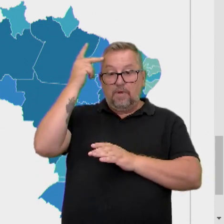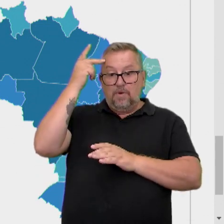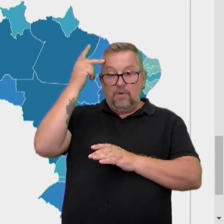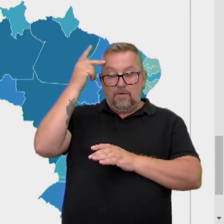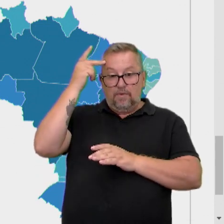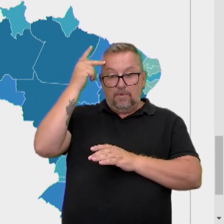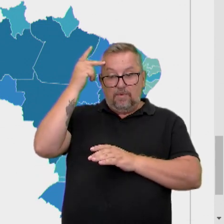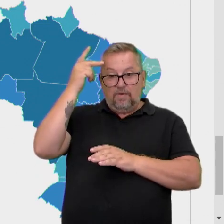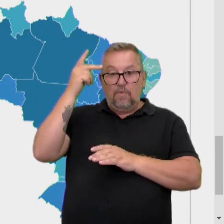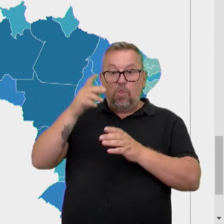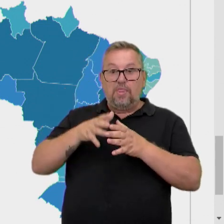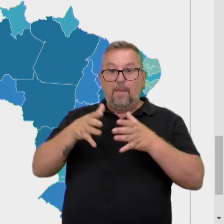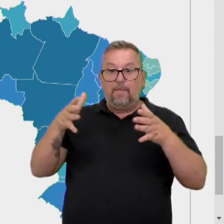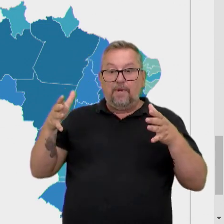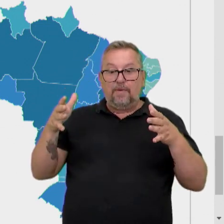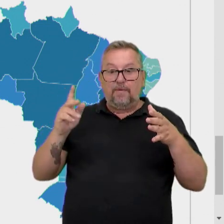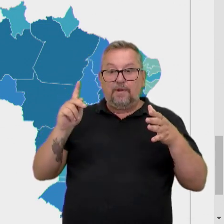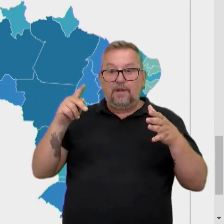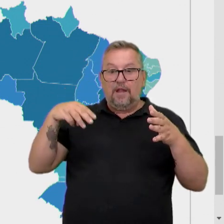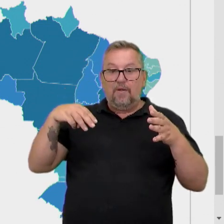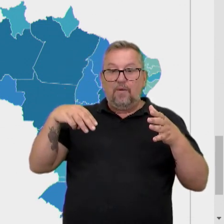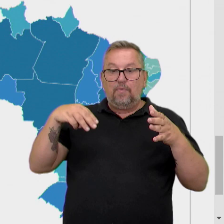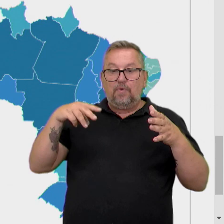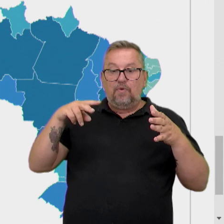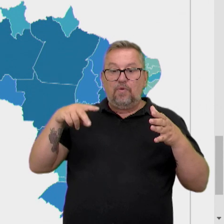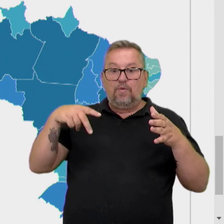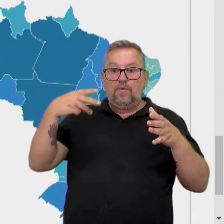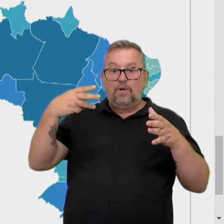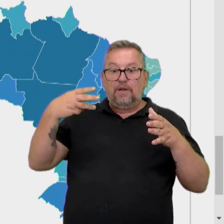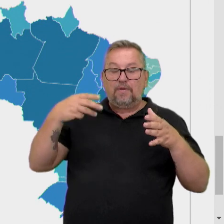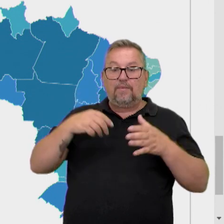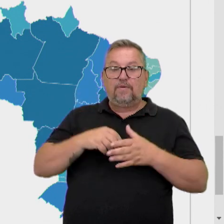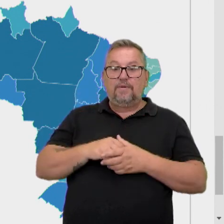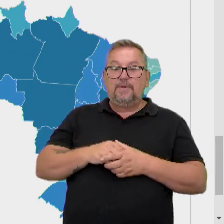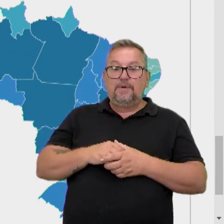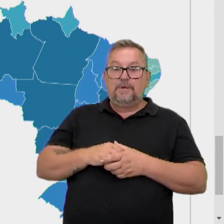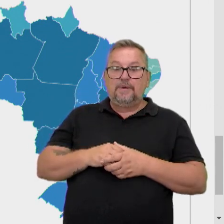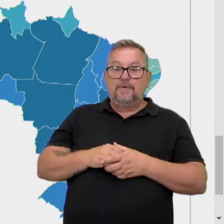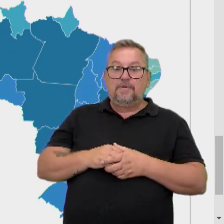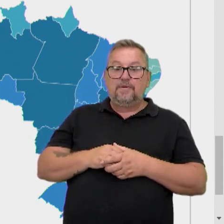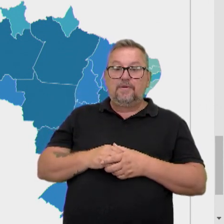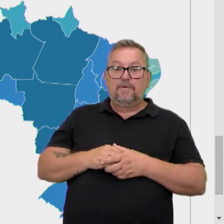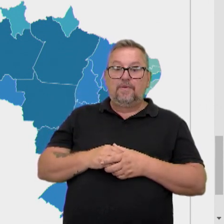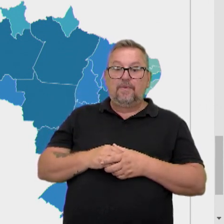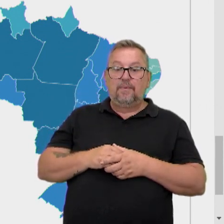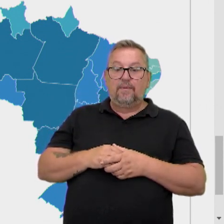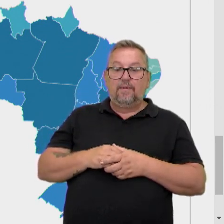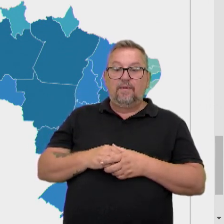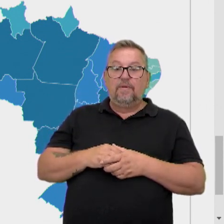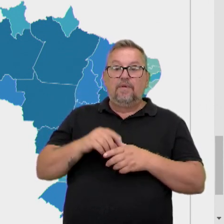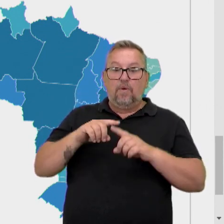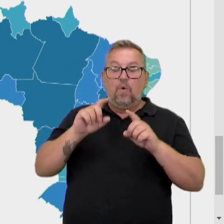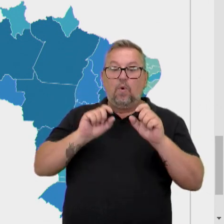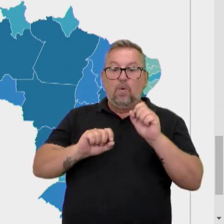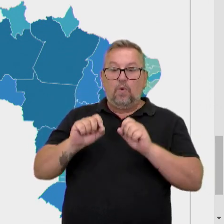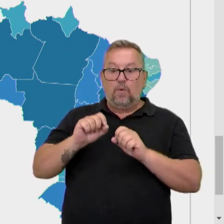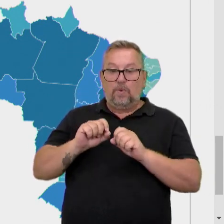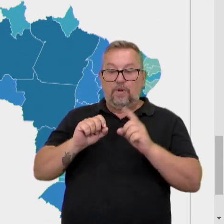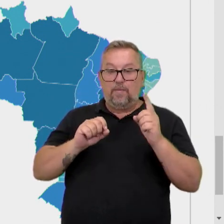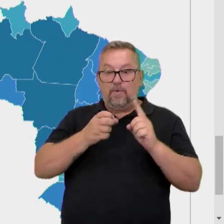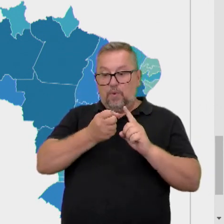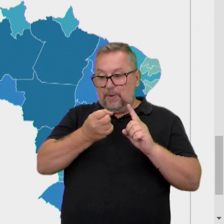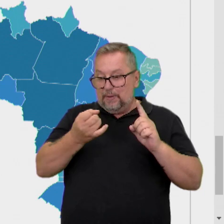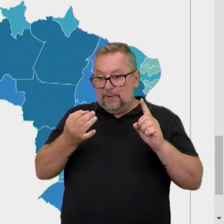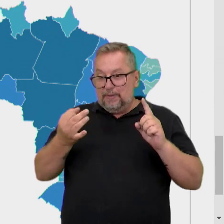né, com todas as projeções, né, e ele é considerado aí do ranking, né, da